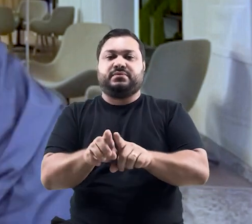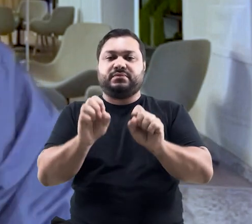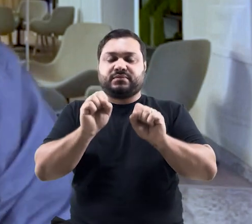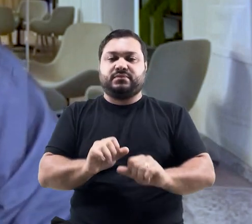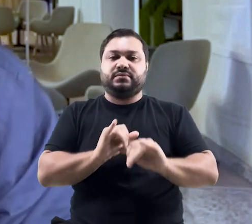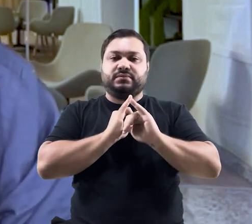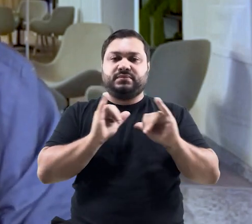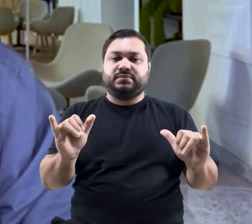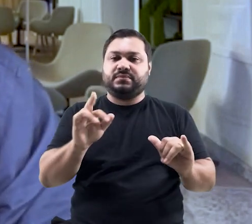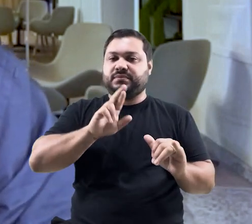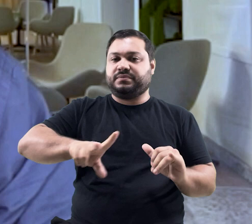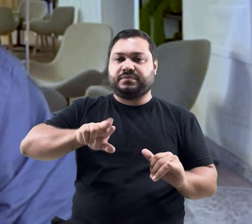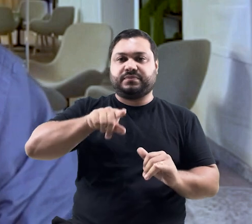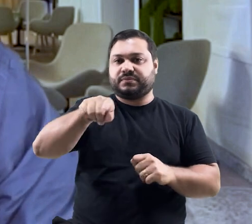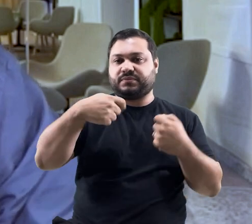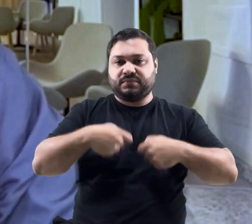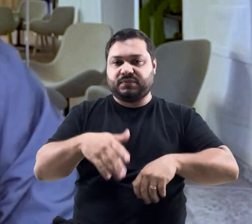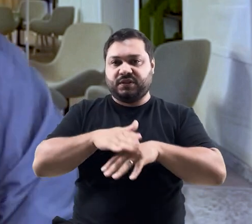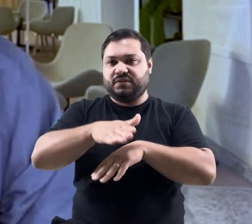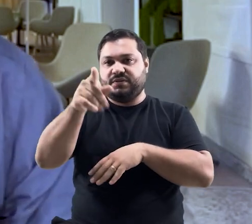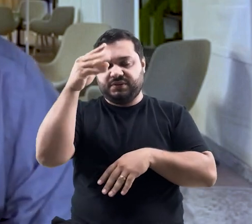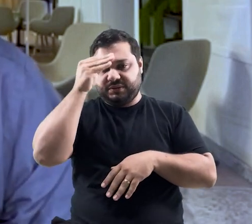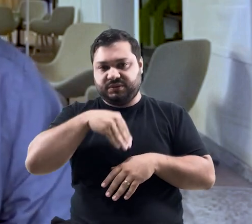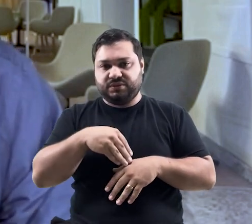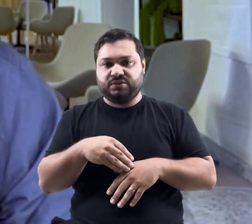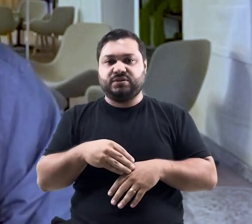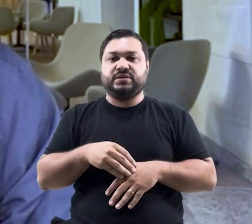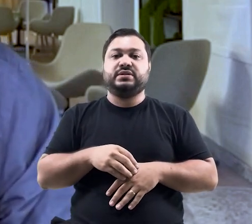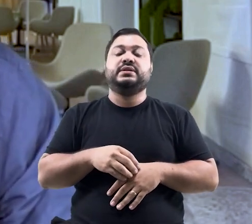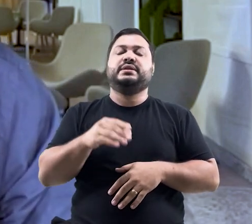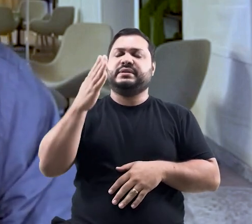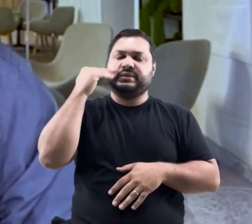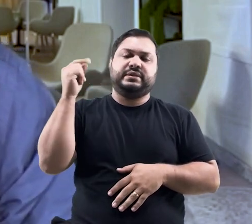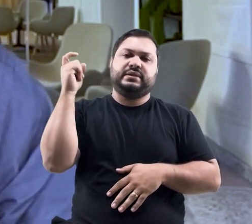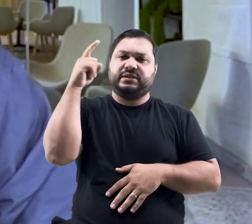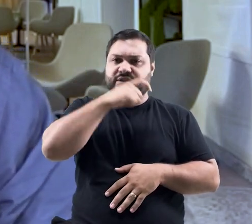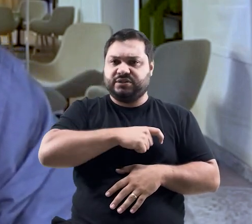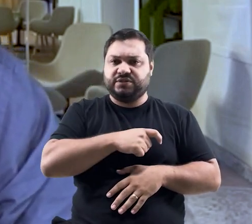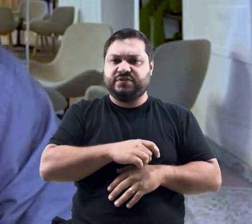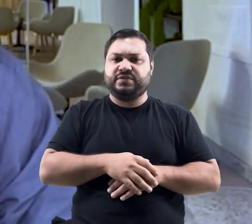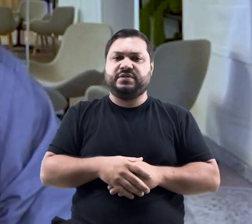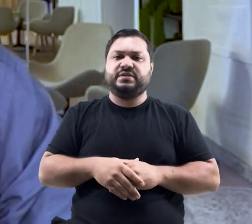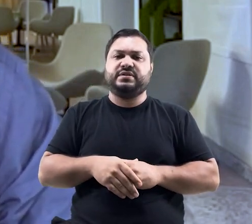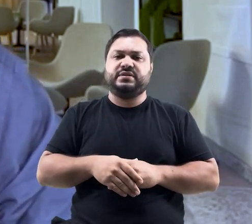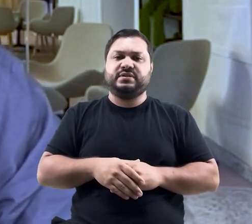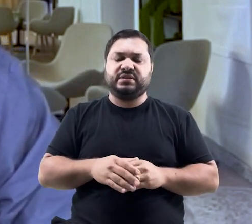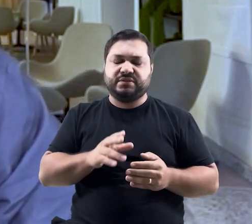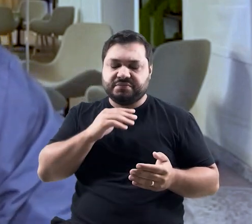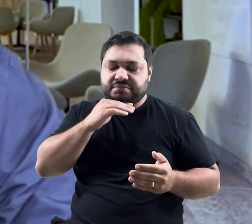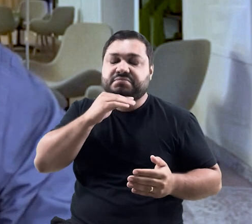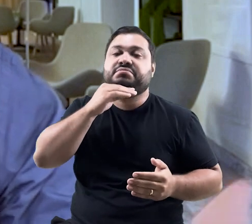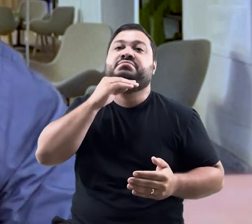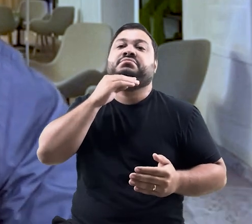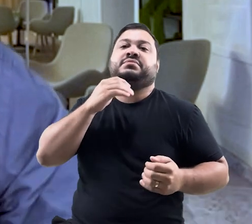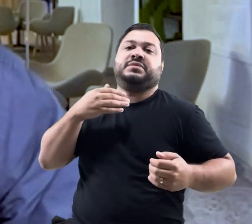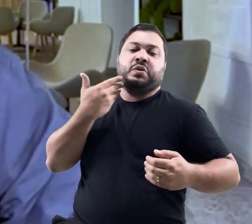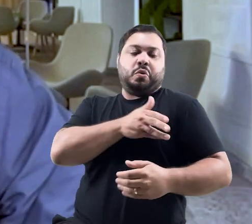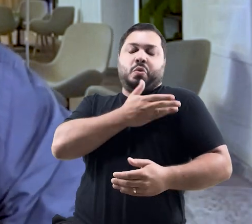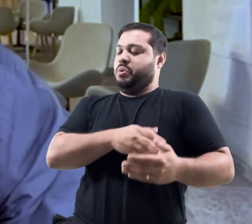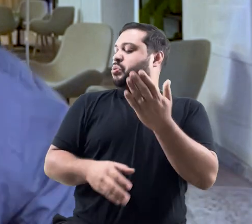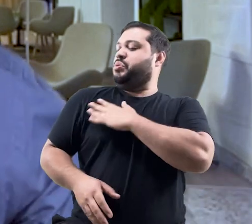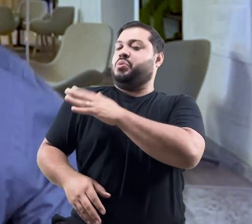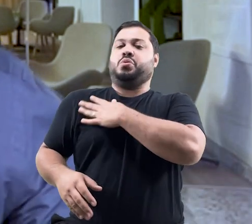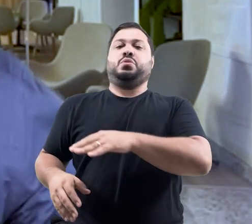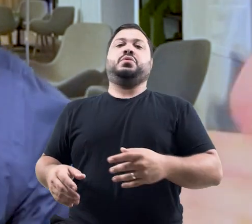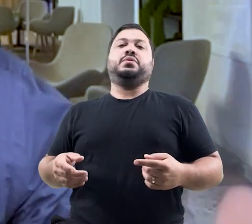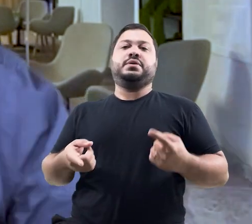também posso dizer que não é isso que tem que fazer você desistir. Sei que é difícil erguer, levantar a cabeça,